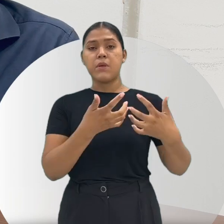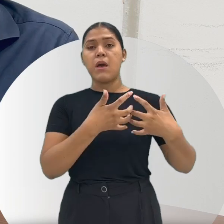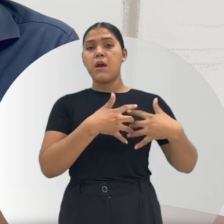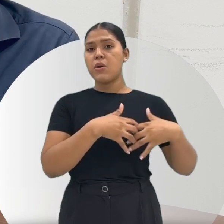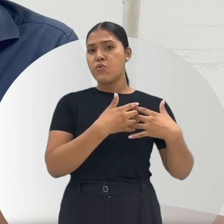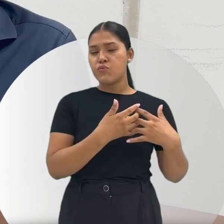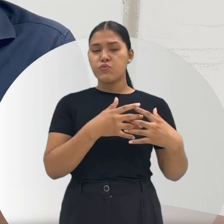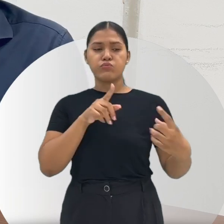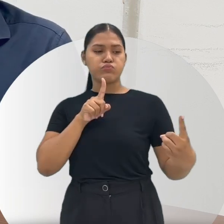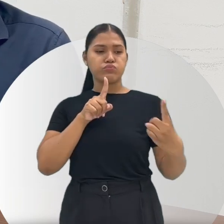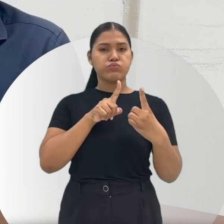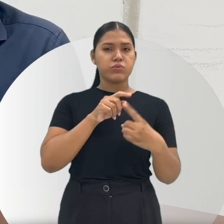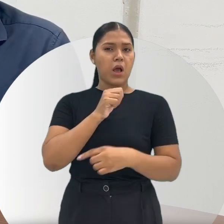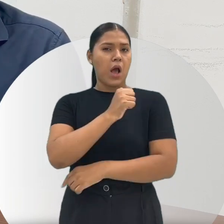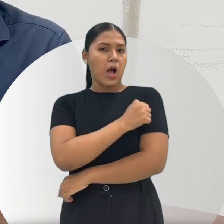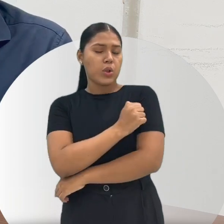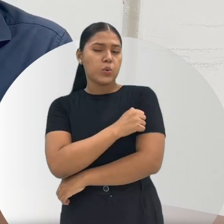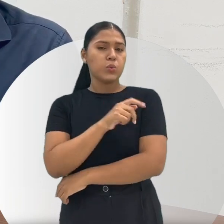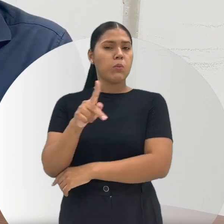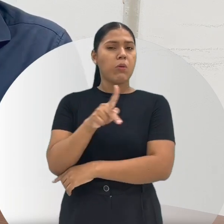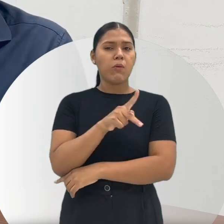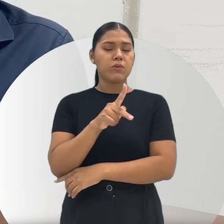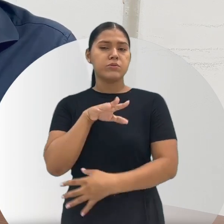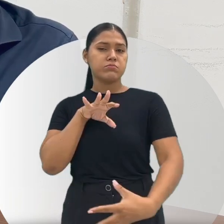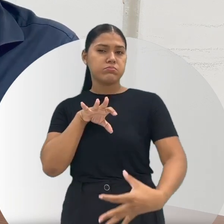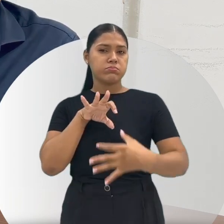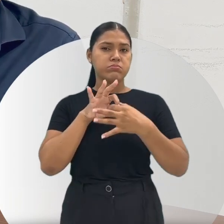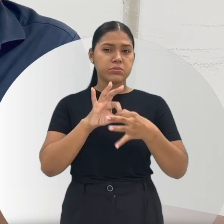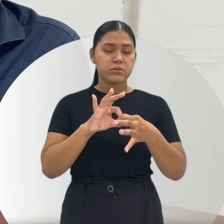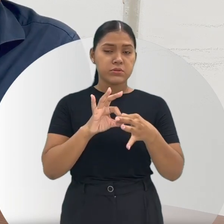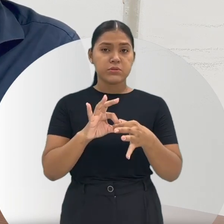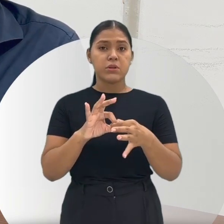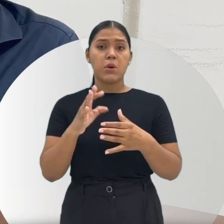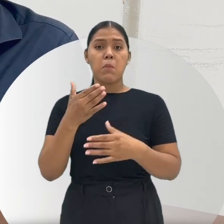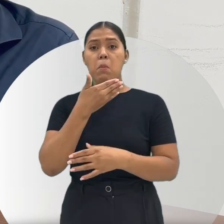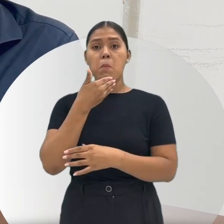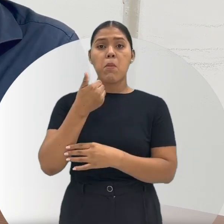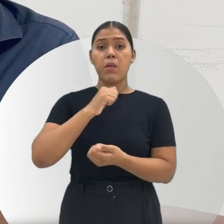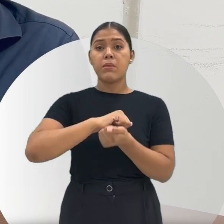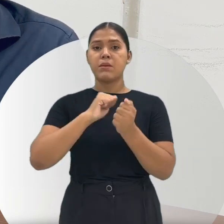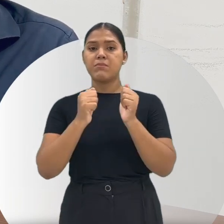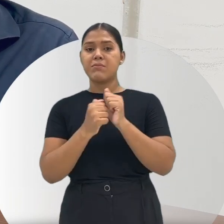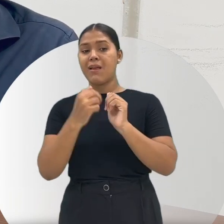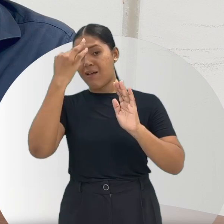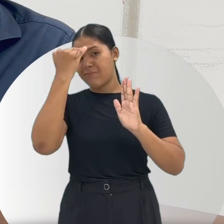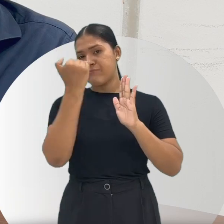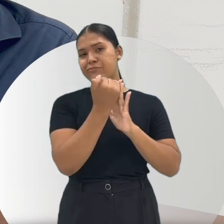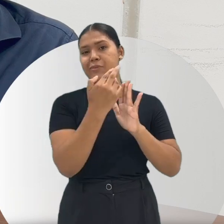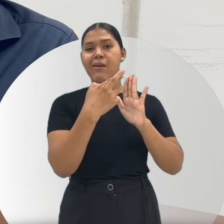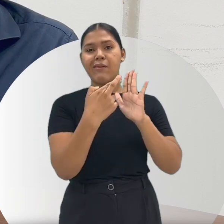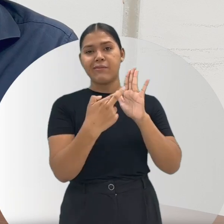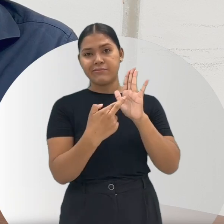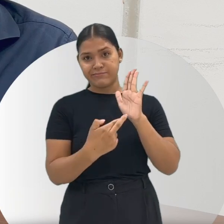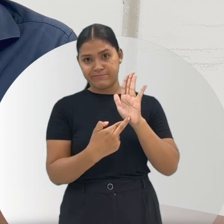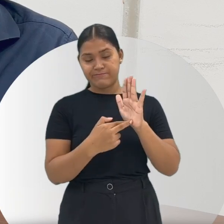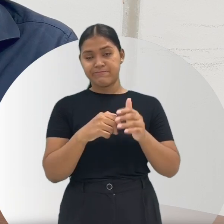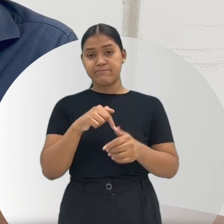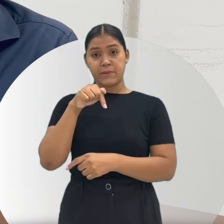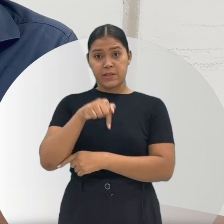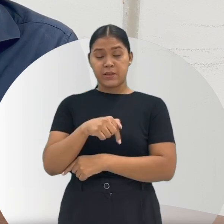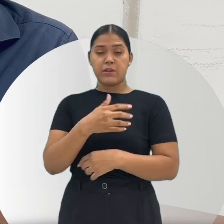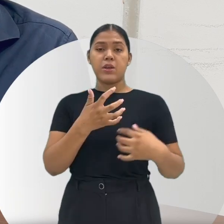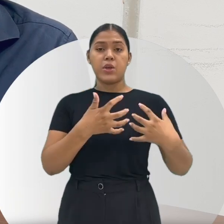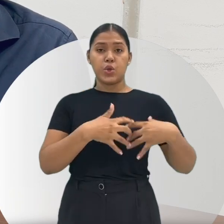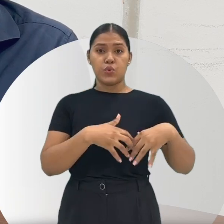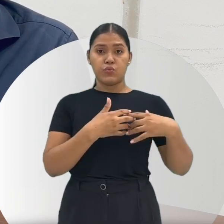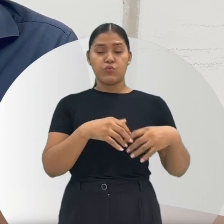essa proximidade com a realidade externa e como que a gente vai se adequar às nossas regras. Nossos cursos, de modo geral, cursos